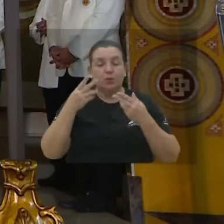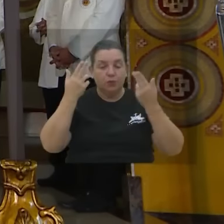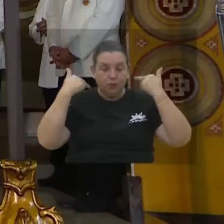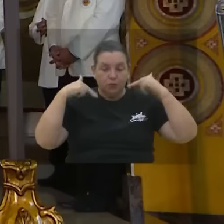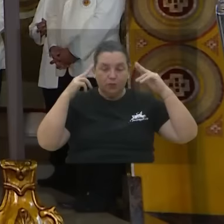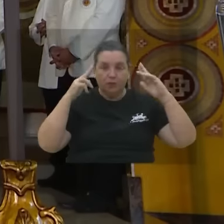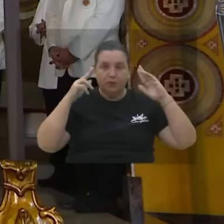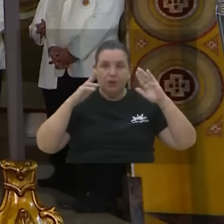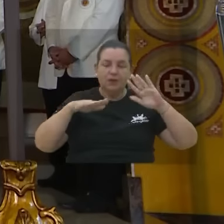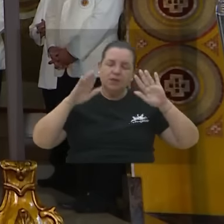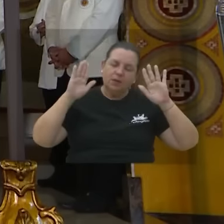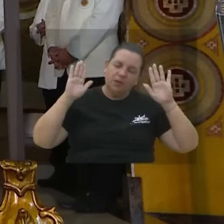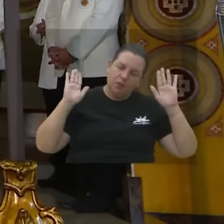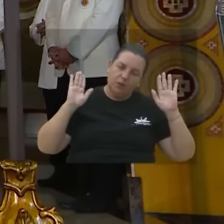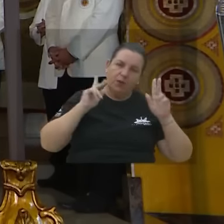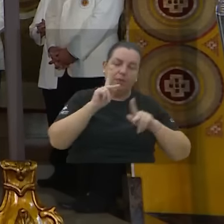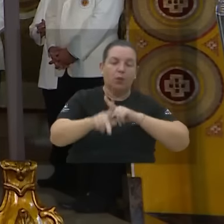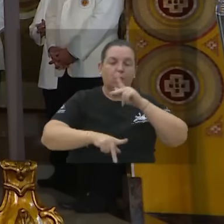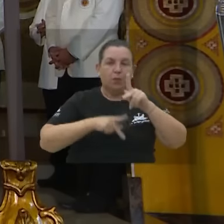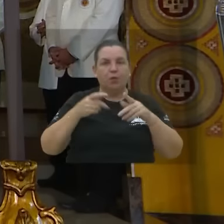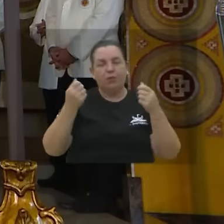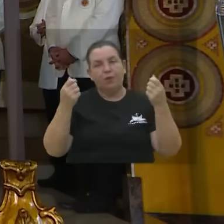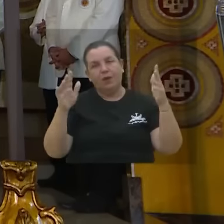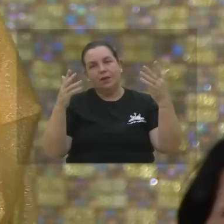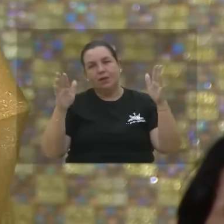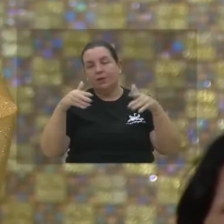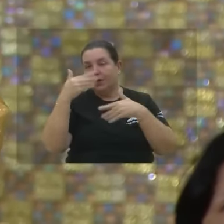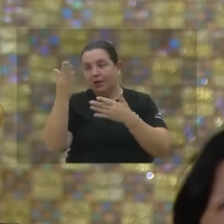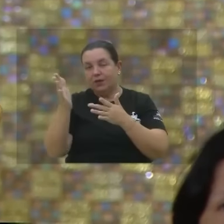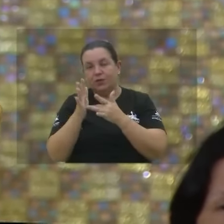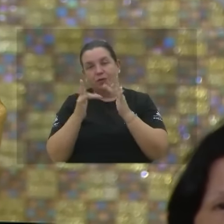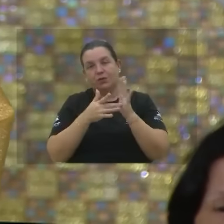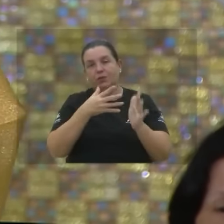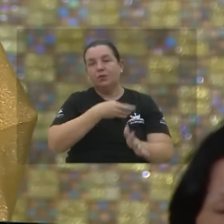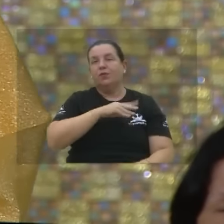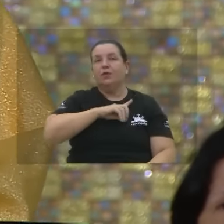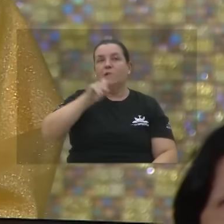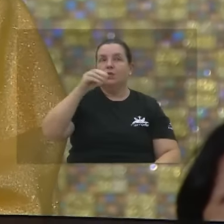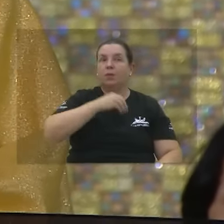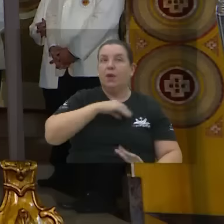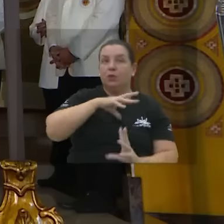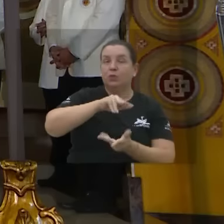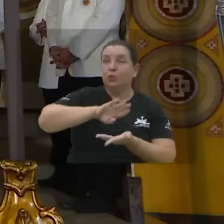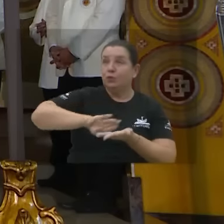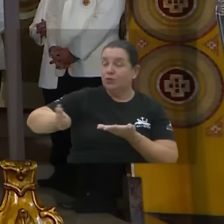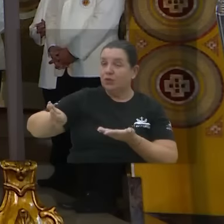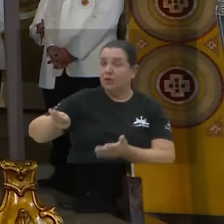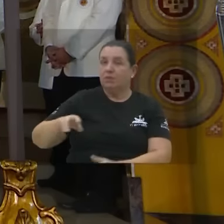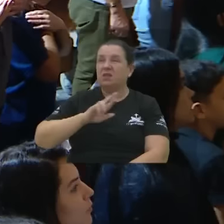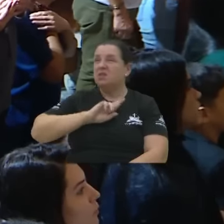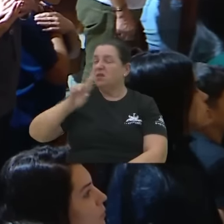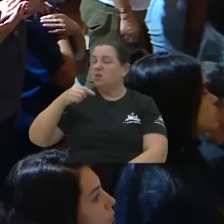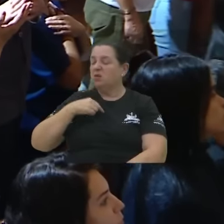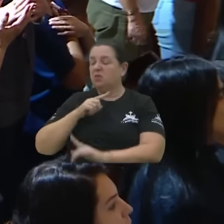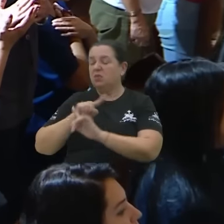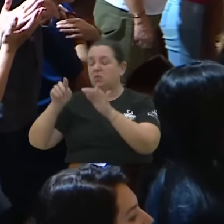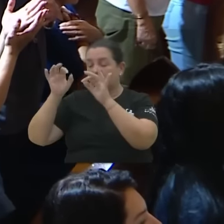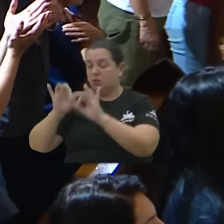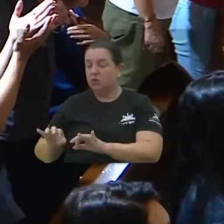morrer pelo seu rebanho. Aleluia. Eis o Cordeiro de Deus, que tira o pecado do mundo. Senhor, eu não